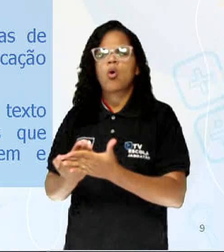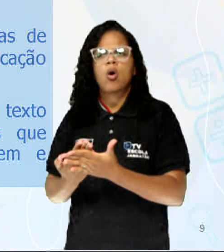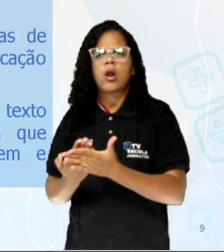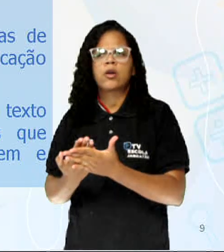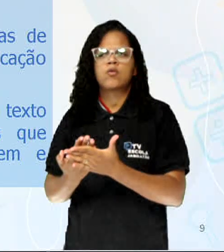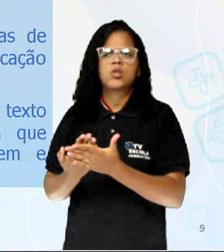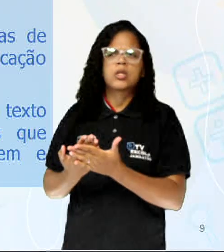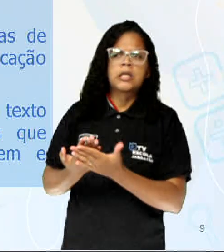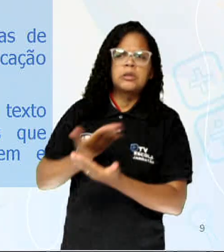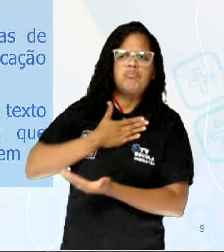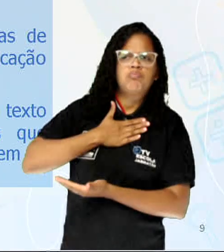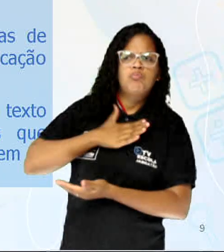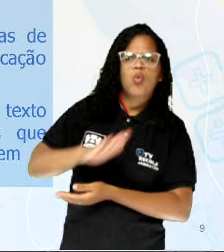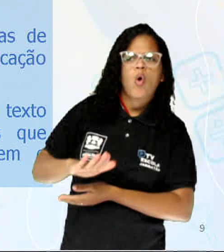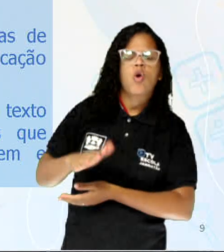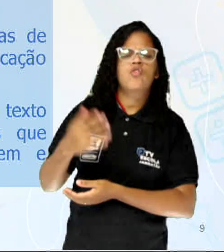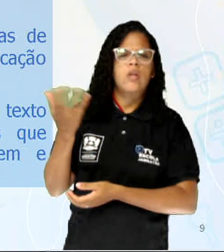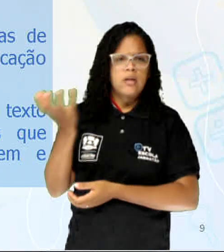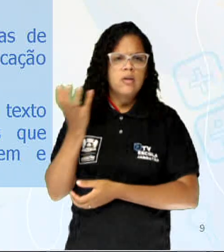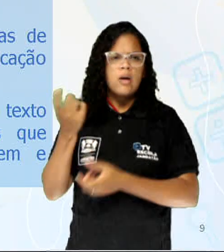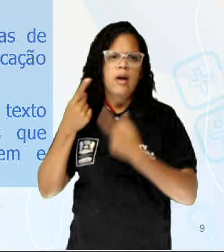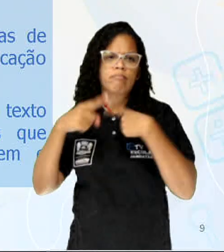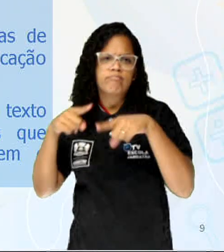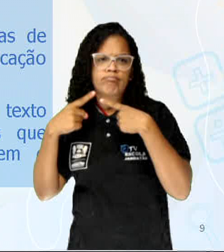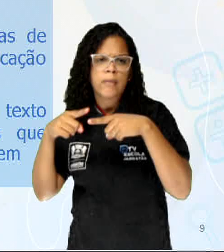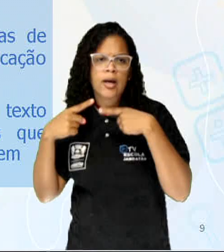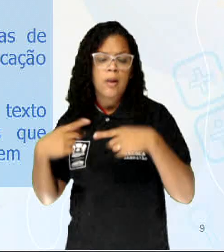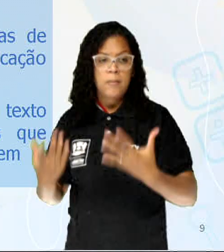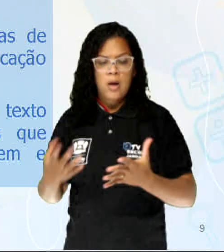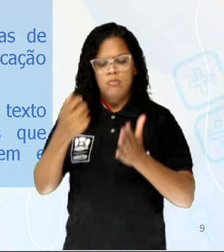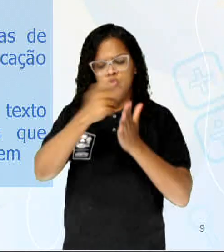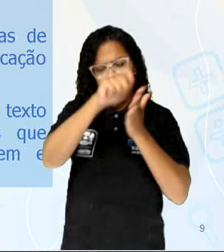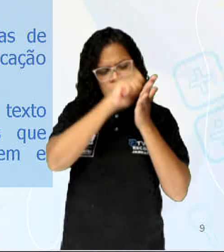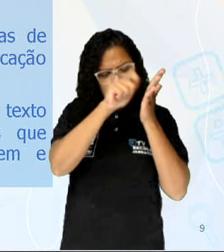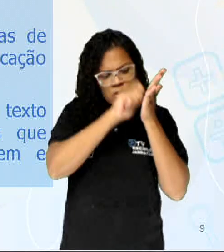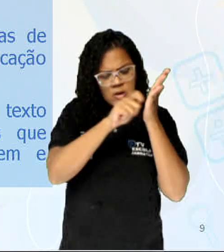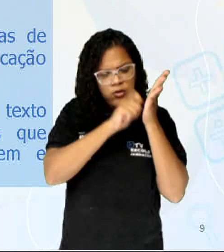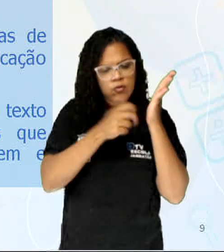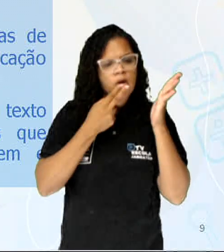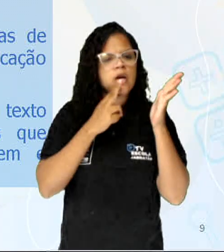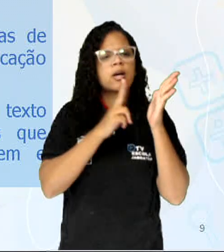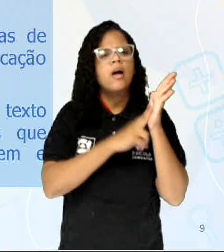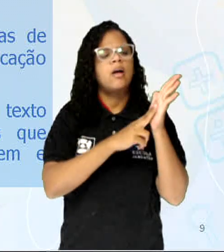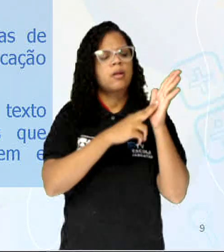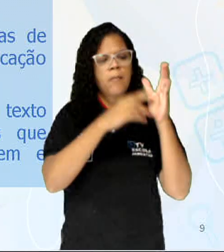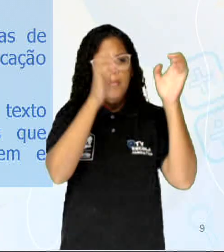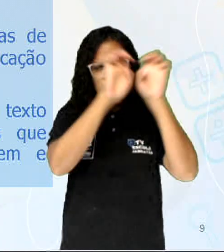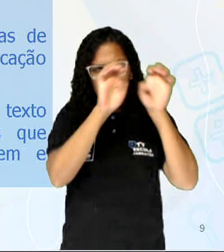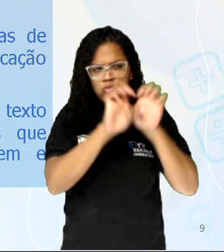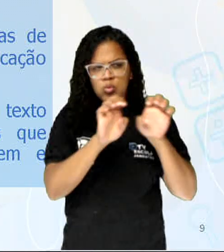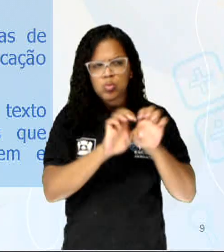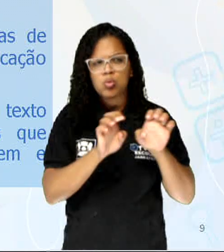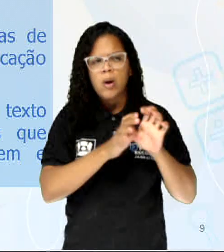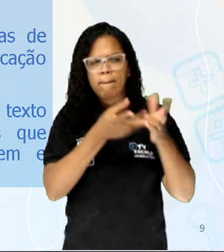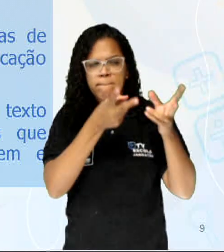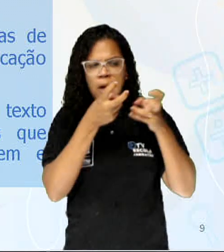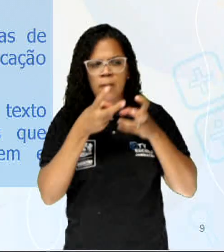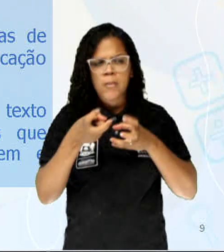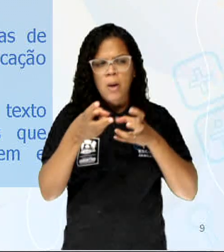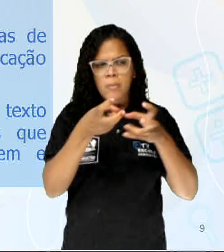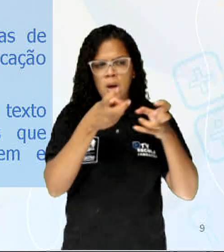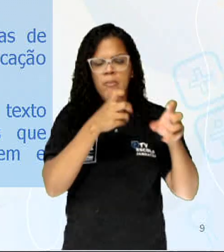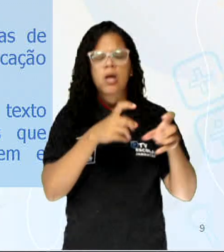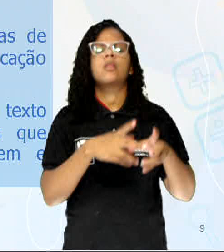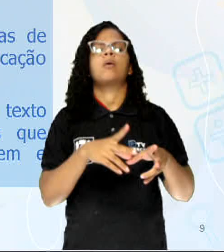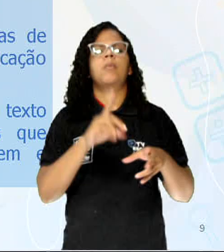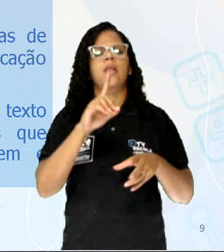não está satisfeito. Redija a carta observando a estrutura conveniente, observando a questão de data e